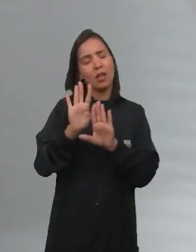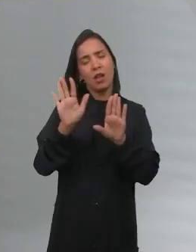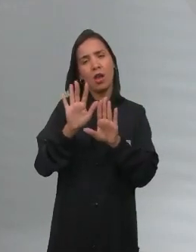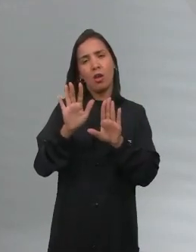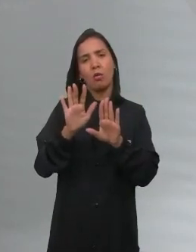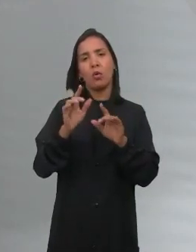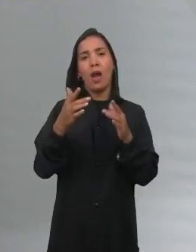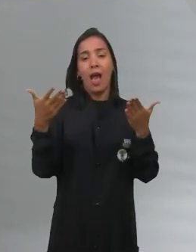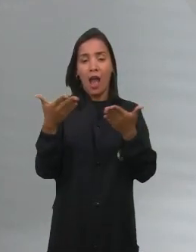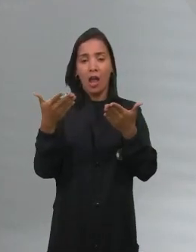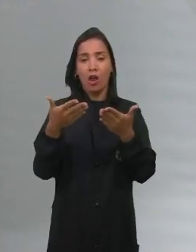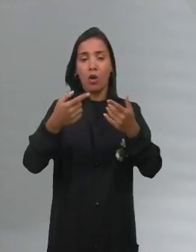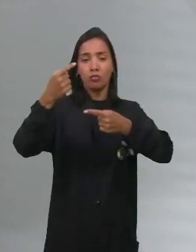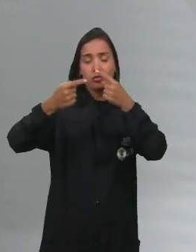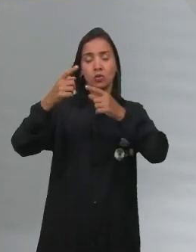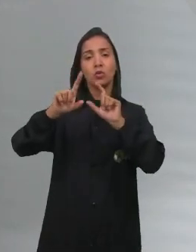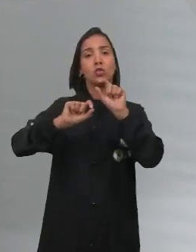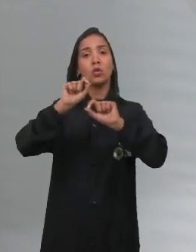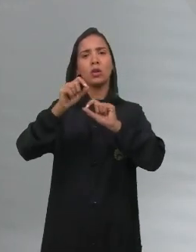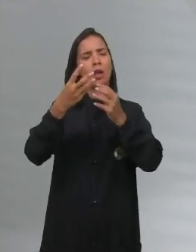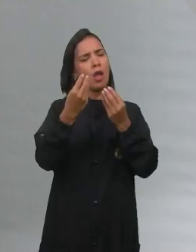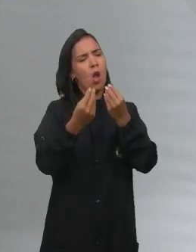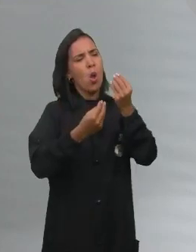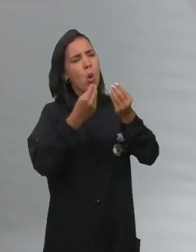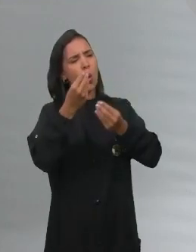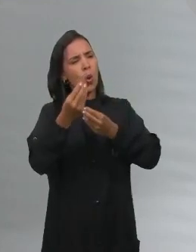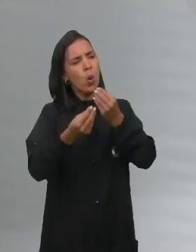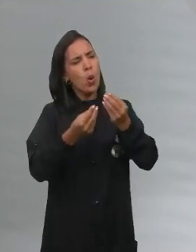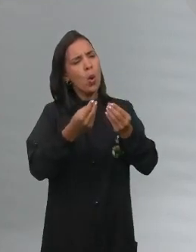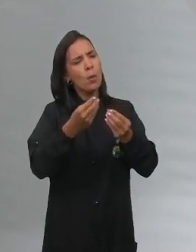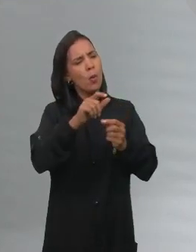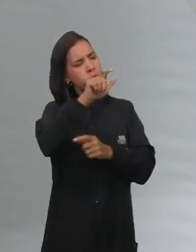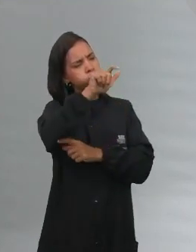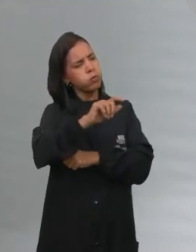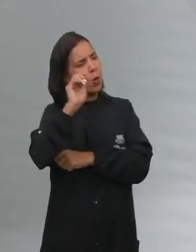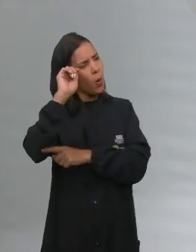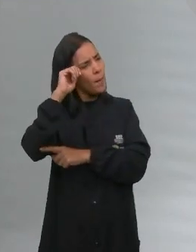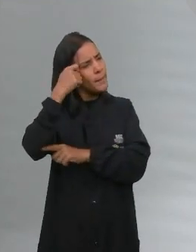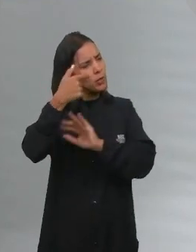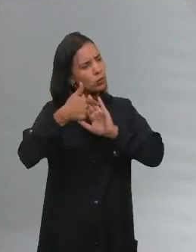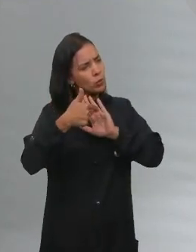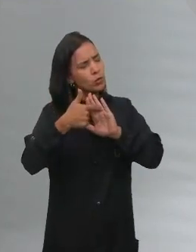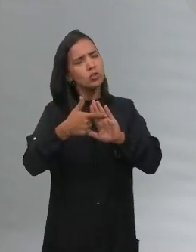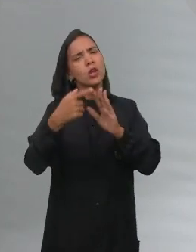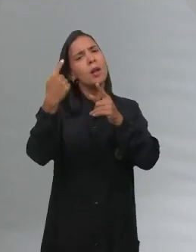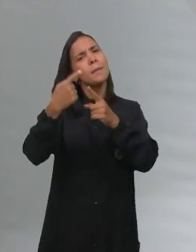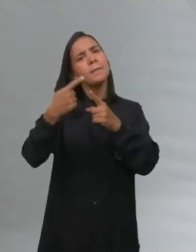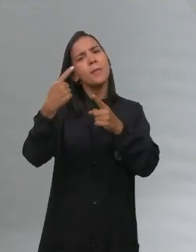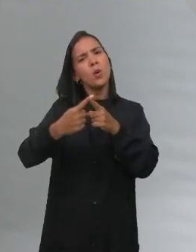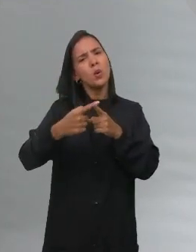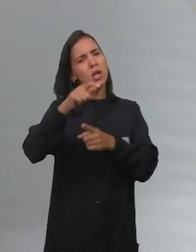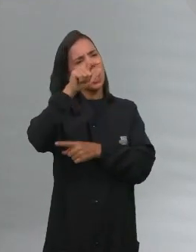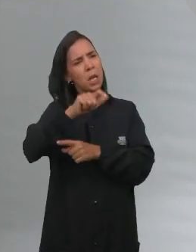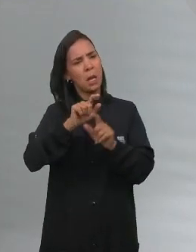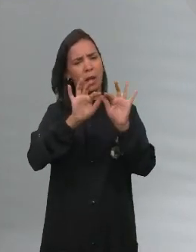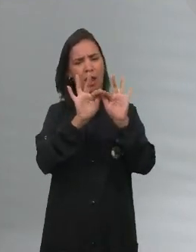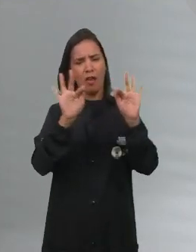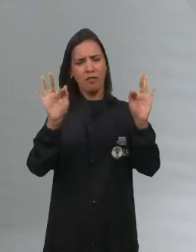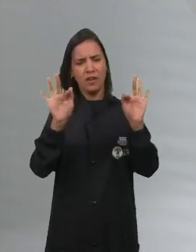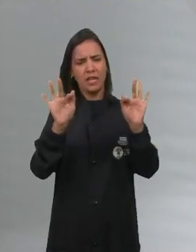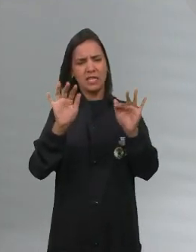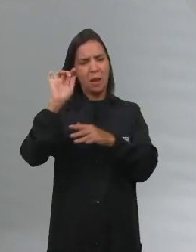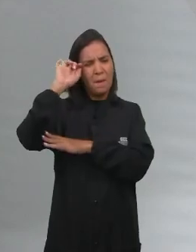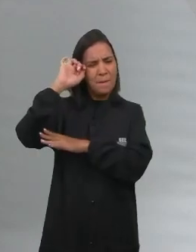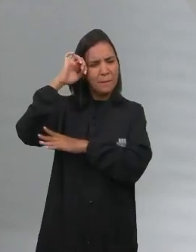se perpetua essa ideia de animalização, esse estereótipo, né? Negra de estimação. Isso